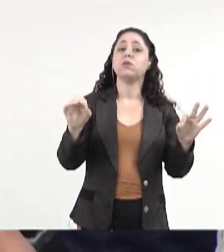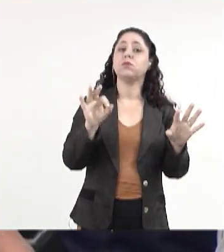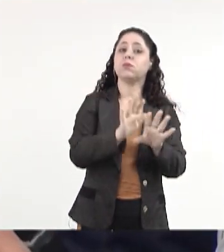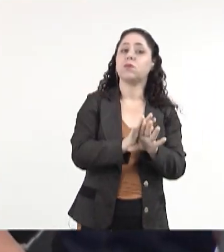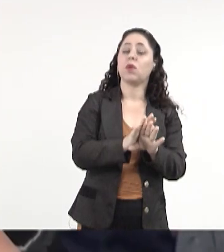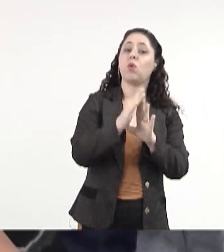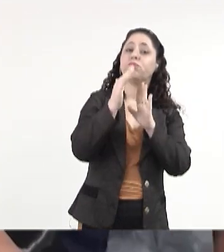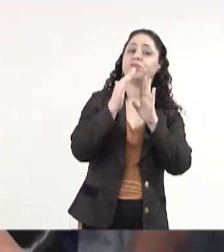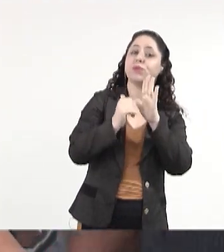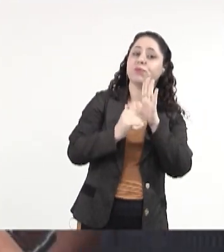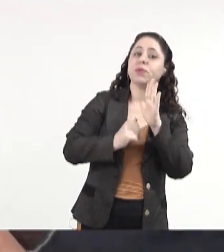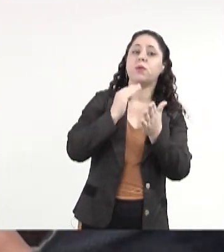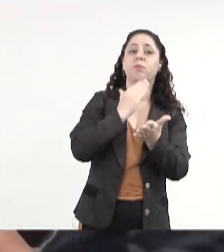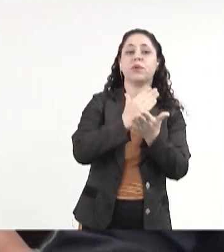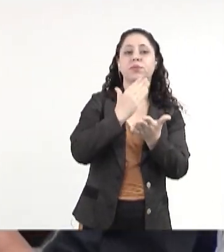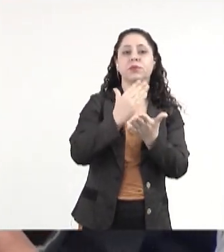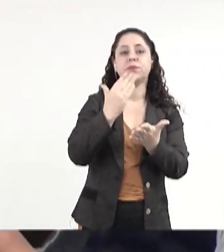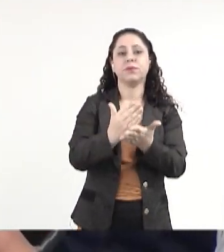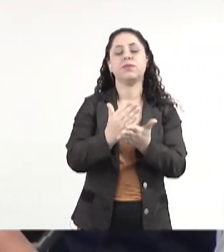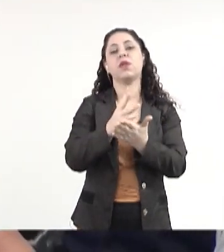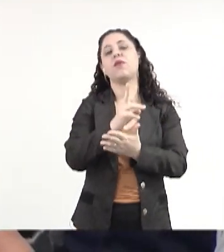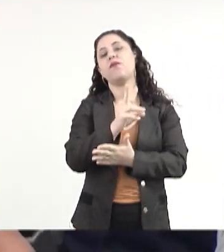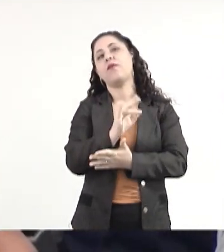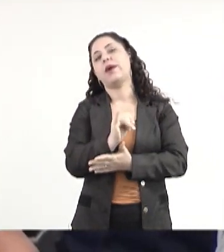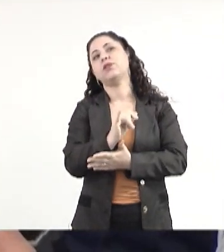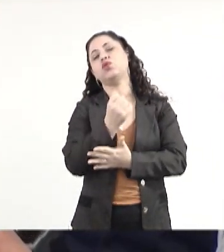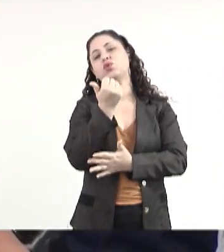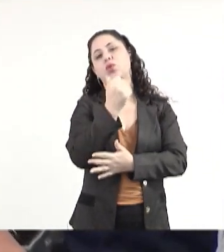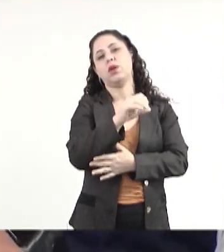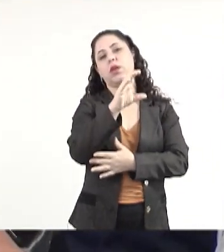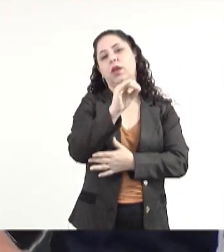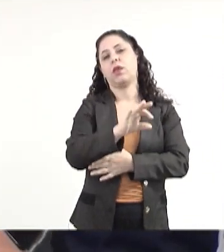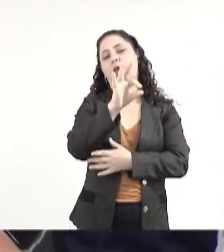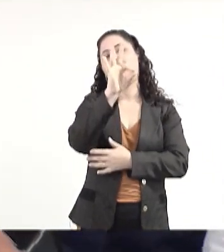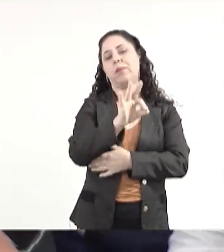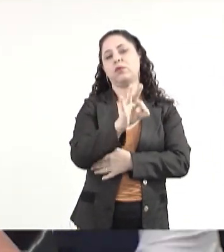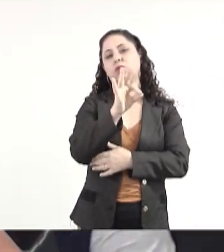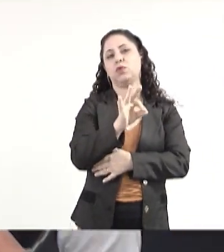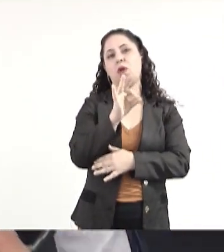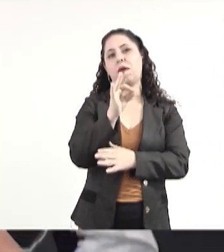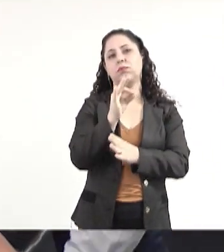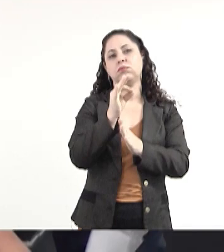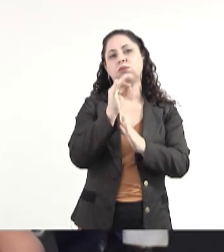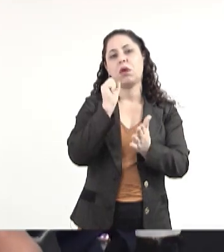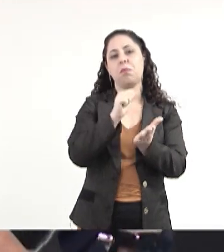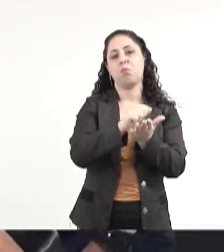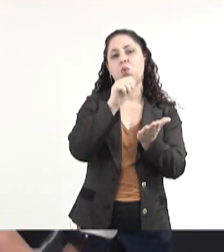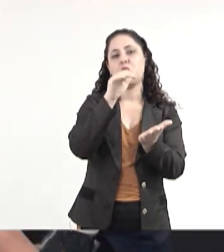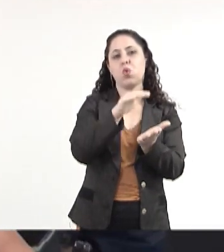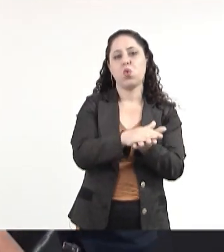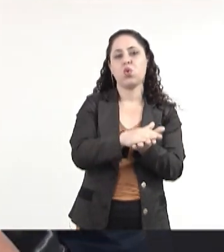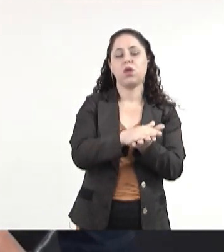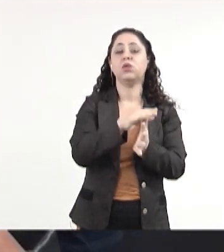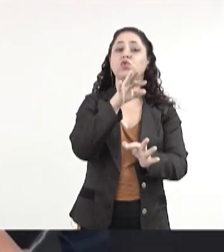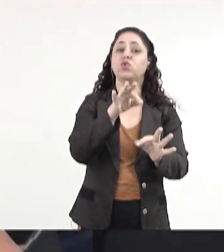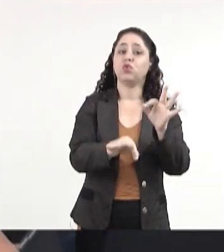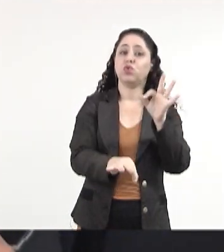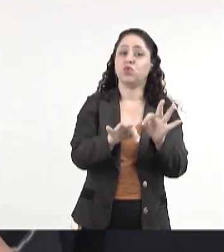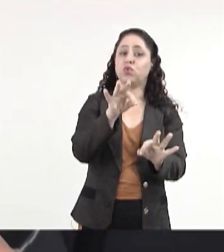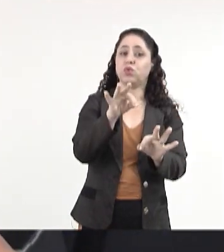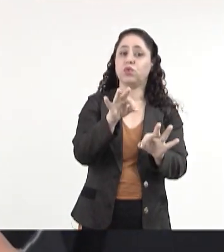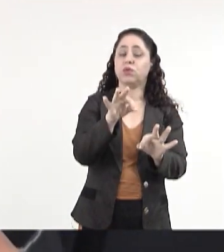quitá-los com desconto e parcelamento. O desconto vai de 80%, do valor da multa e dos